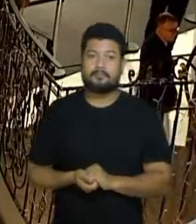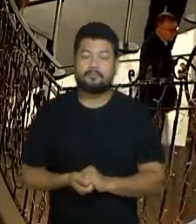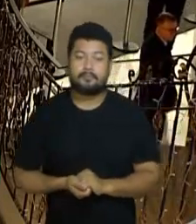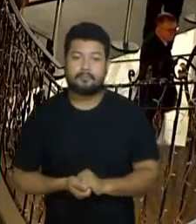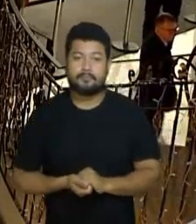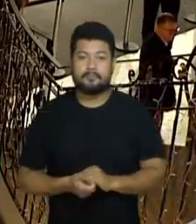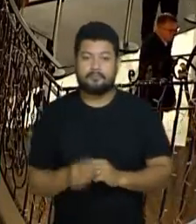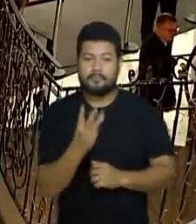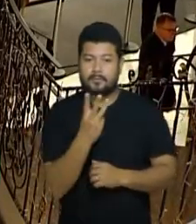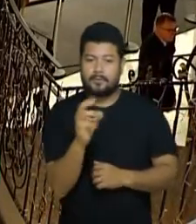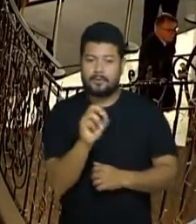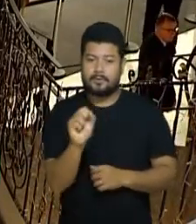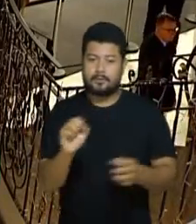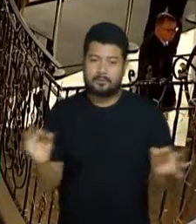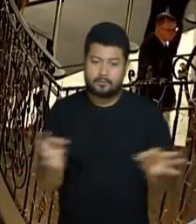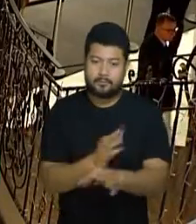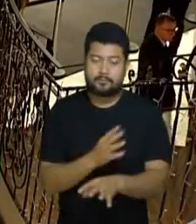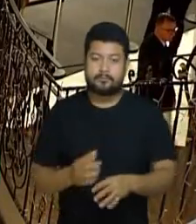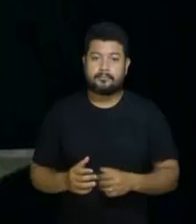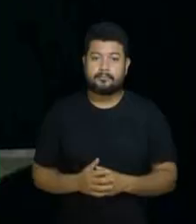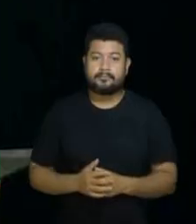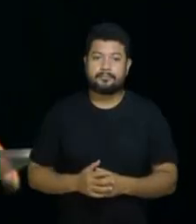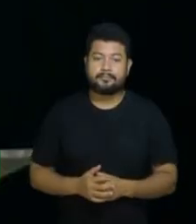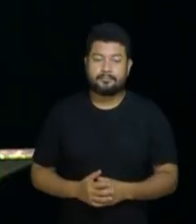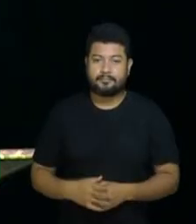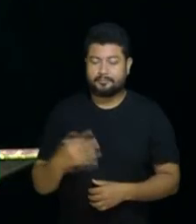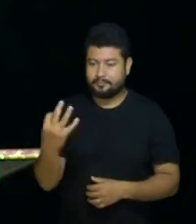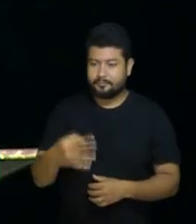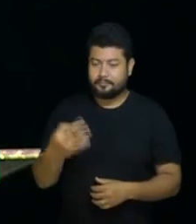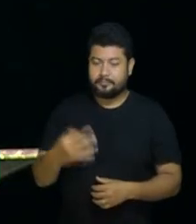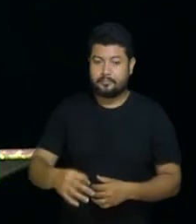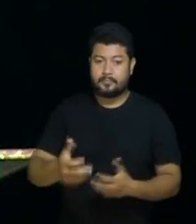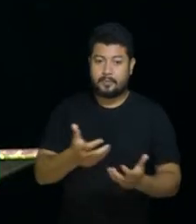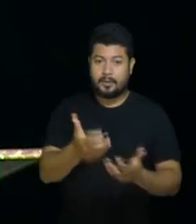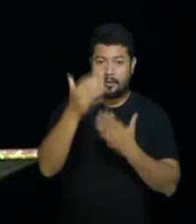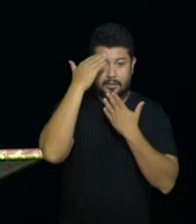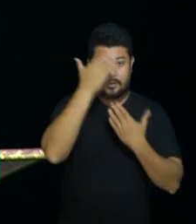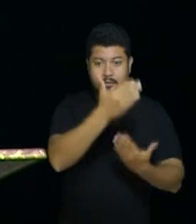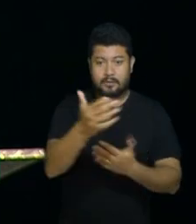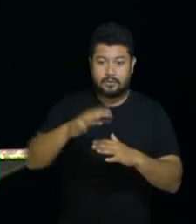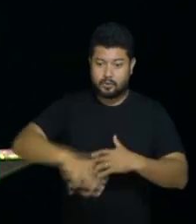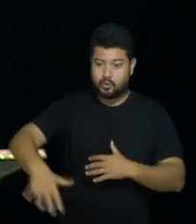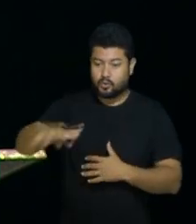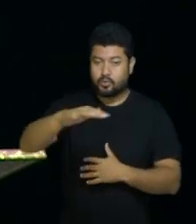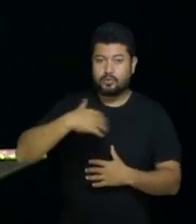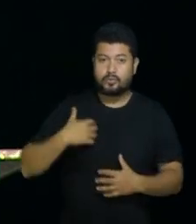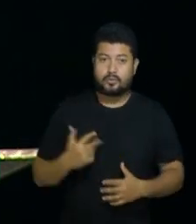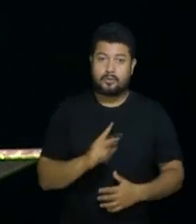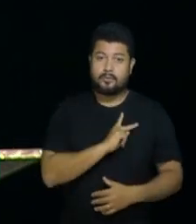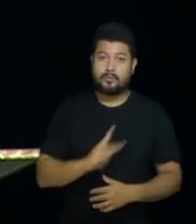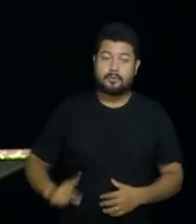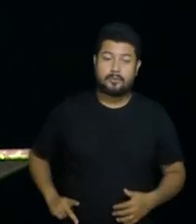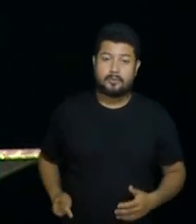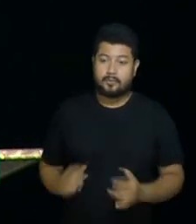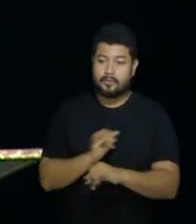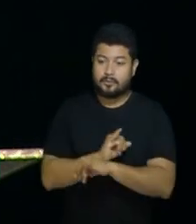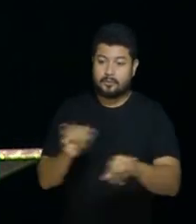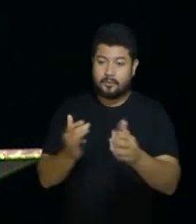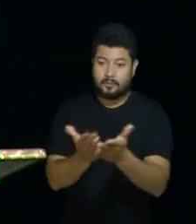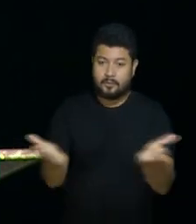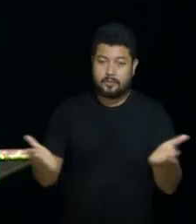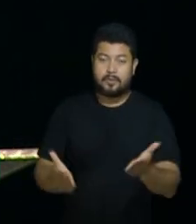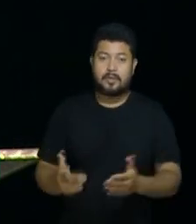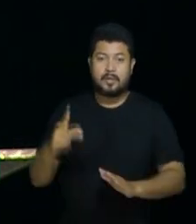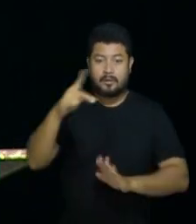30 segundos para concluir, deputado. Isso mesmo, eu quero aqui agradecer a todos, agradecer ao presidente. Eu quero dizer para vocês que esse projeto